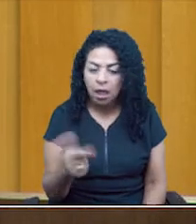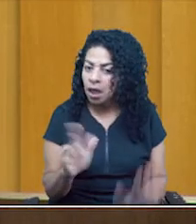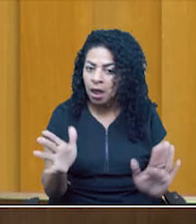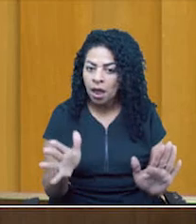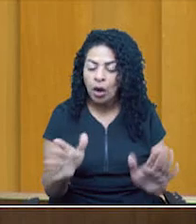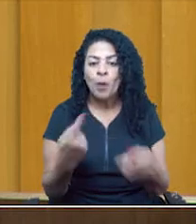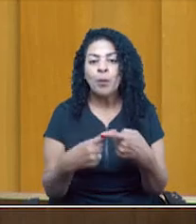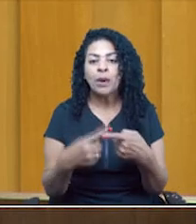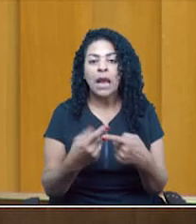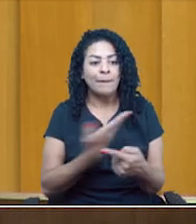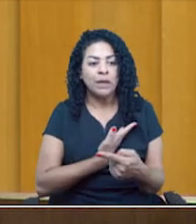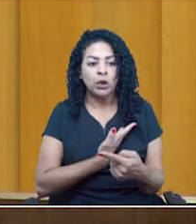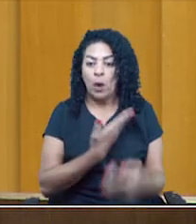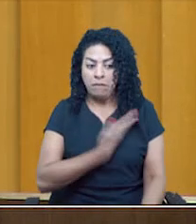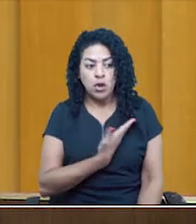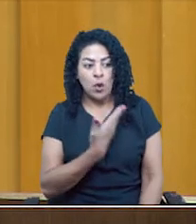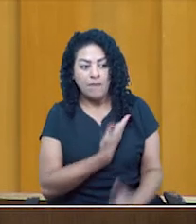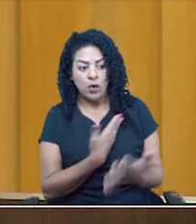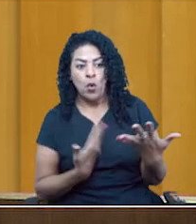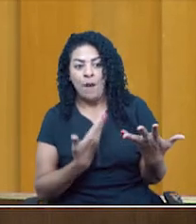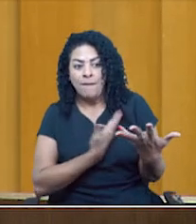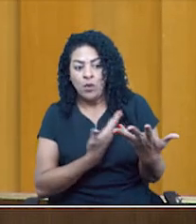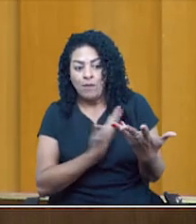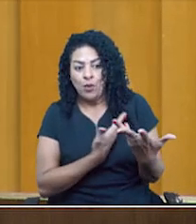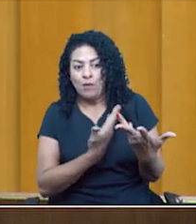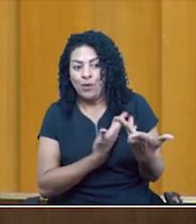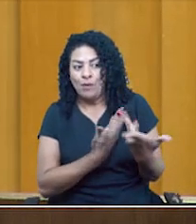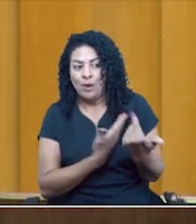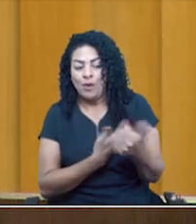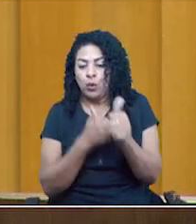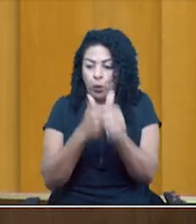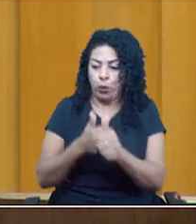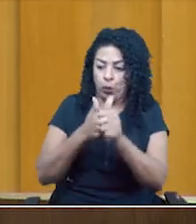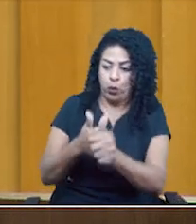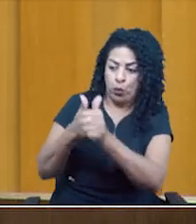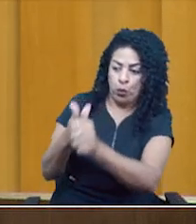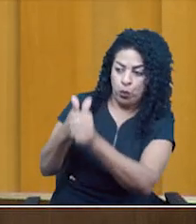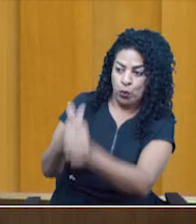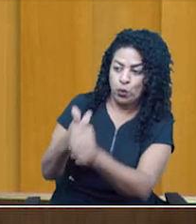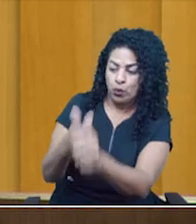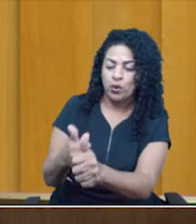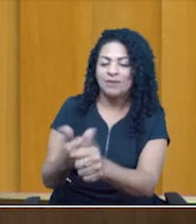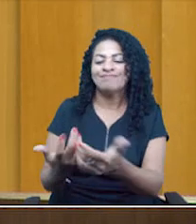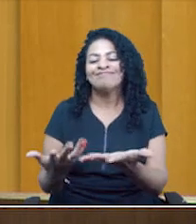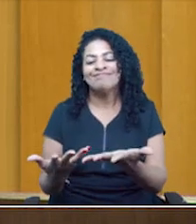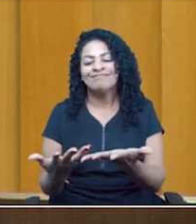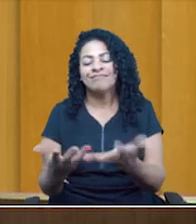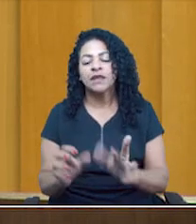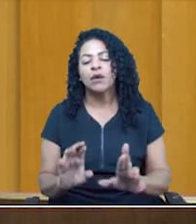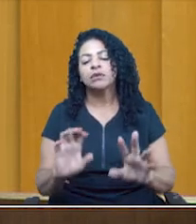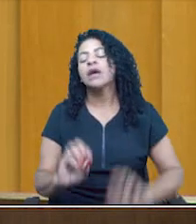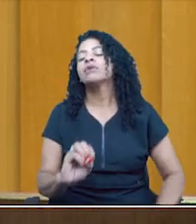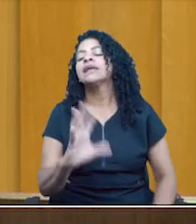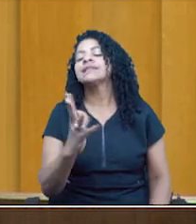amigo do amigo do amigo, o seguidor do seguidor do seguidor do seguidor, que toda a rede acaba sendo pública. Então, a partir do momento em